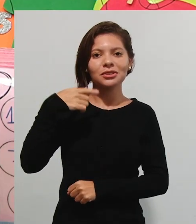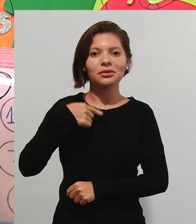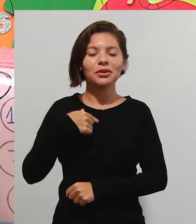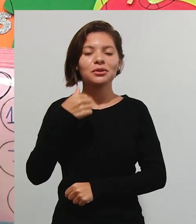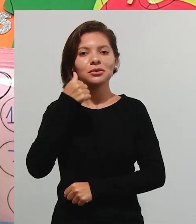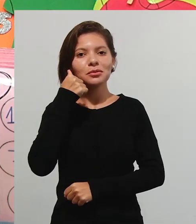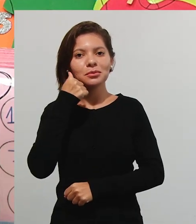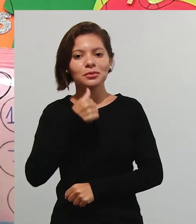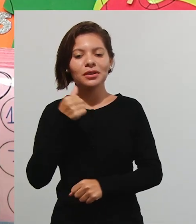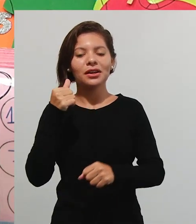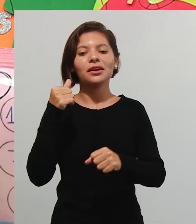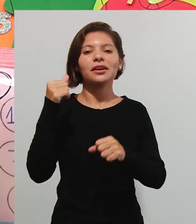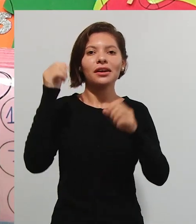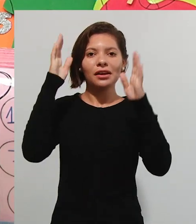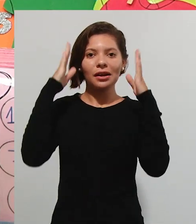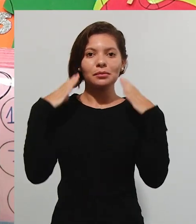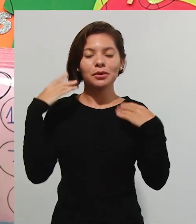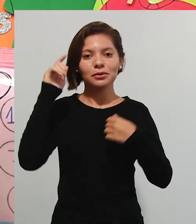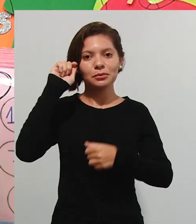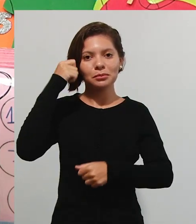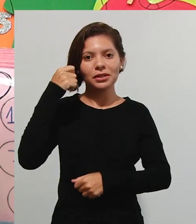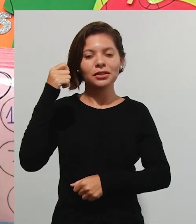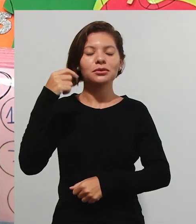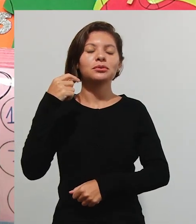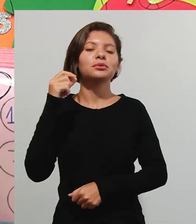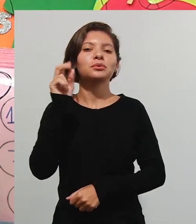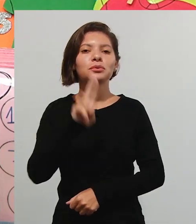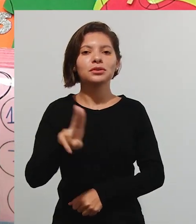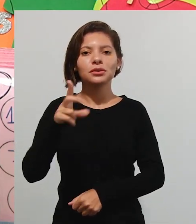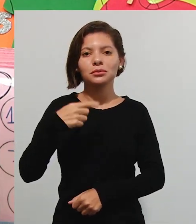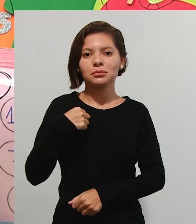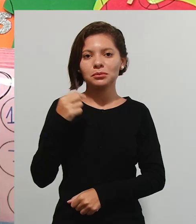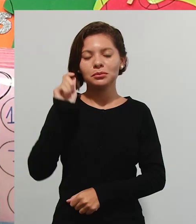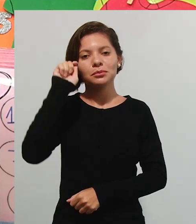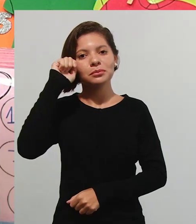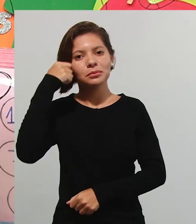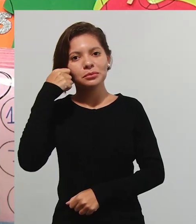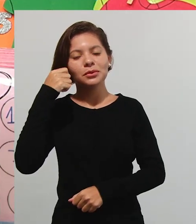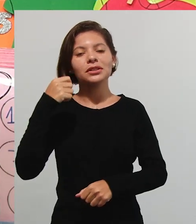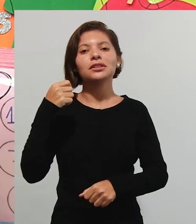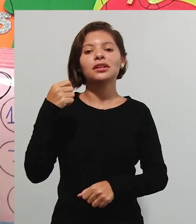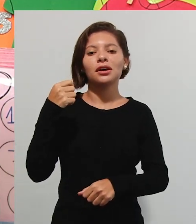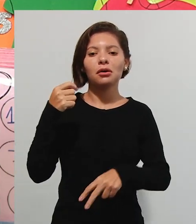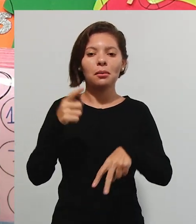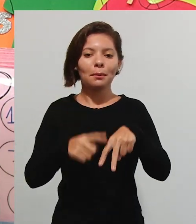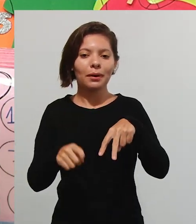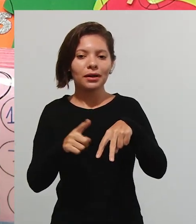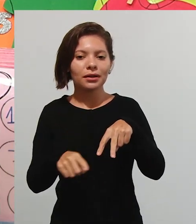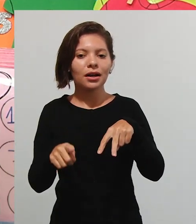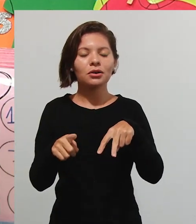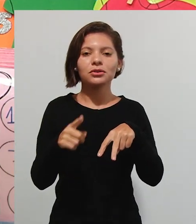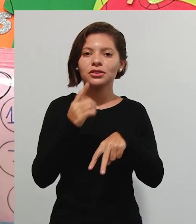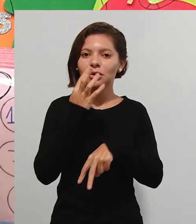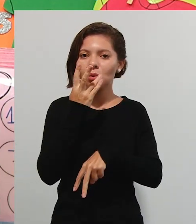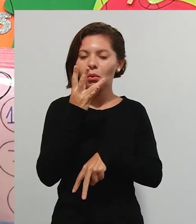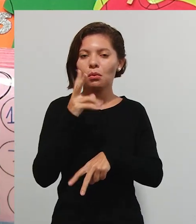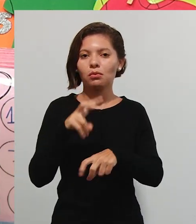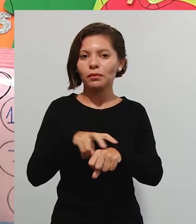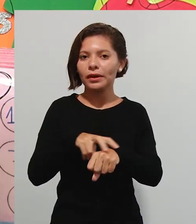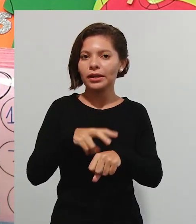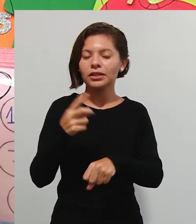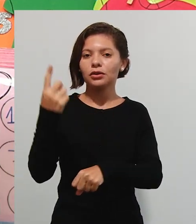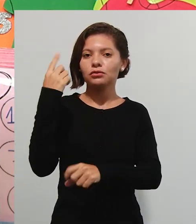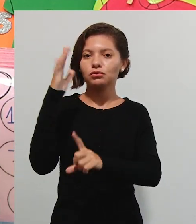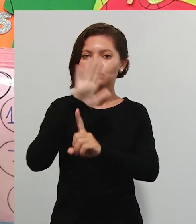parda, de cabelos pretos na altura do ombro, estou com a blusa preta, uma calça comprida em tons verdes. Ao